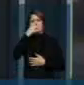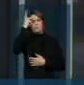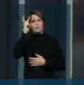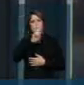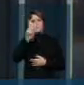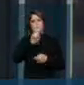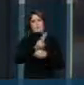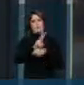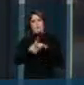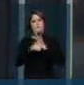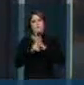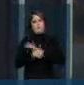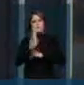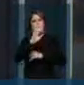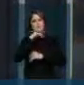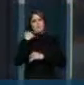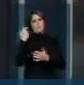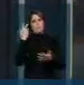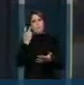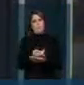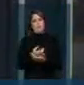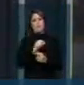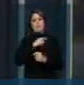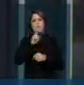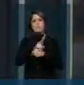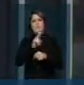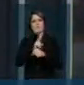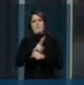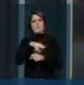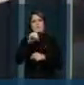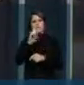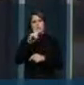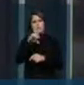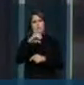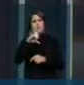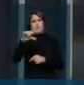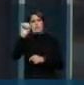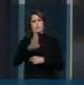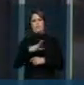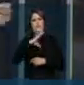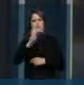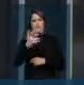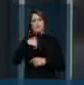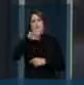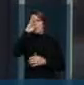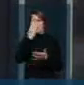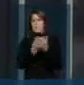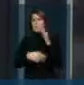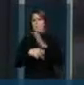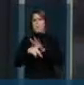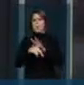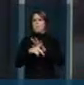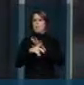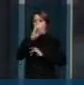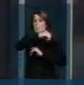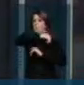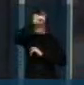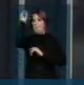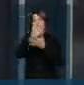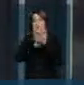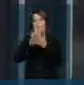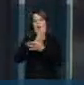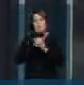defenderam, morreram e continuam defendendo a democracia brasileira. É óbvio que eu não acredito na isenção dos meios de comunicação, mas